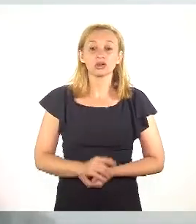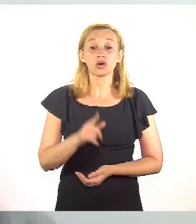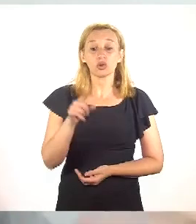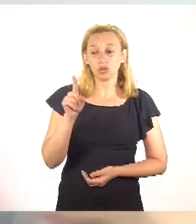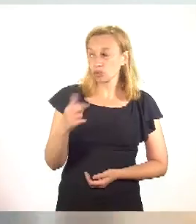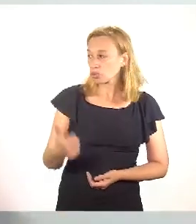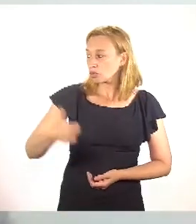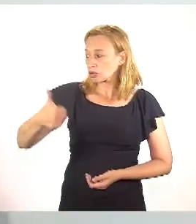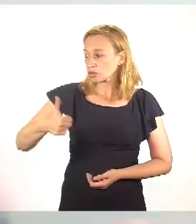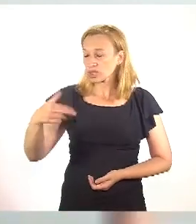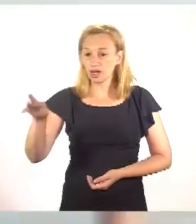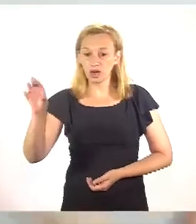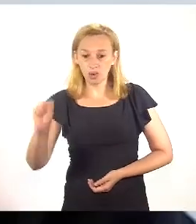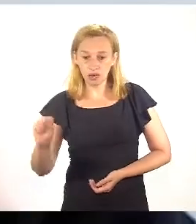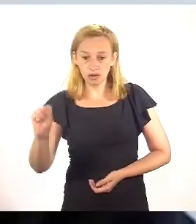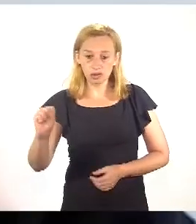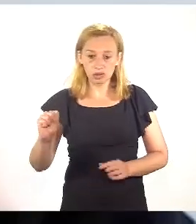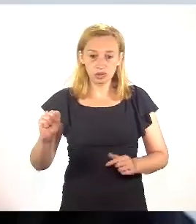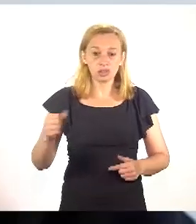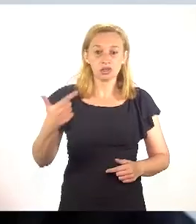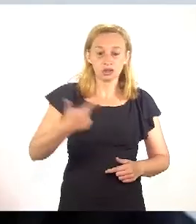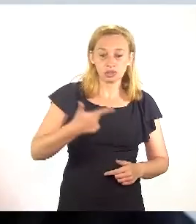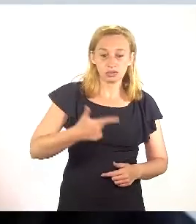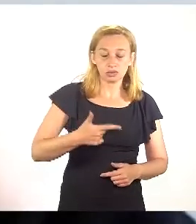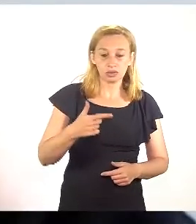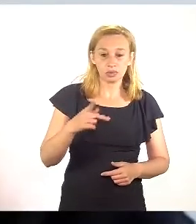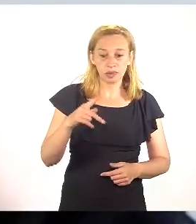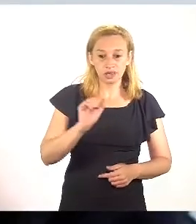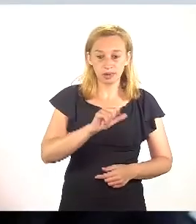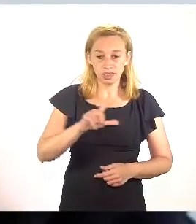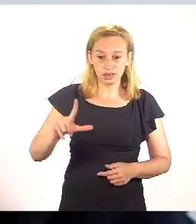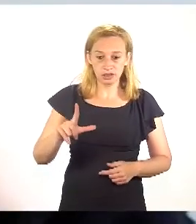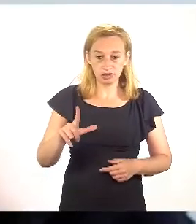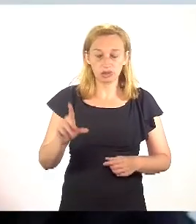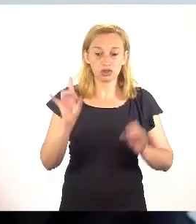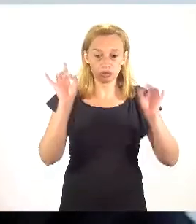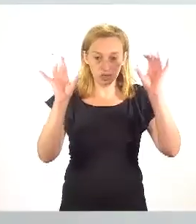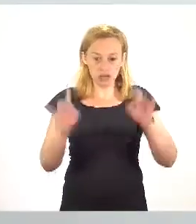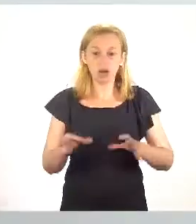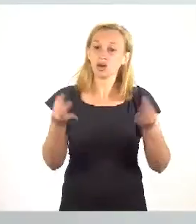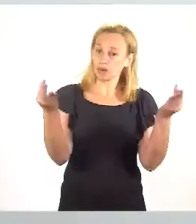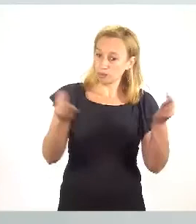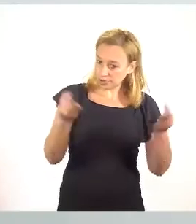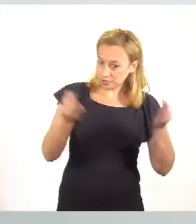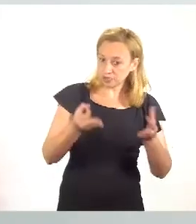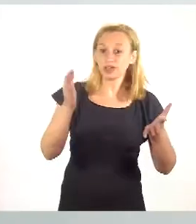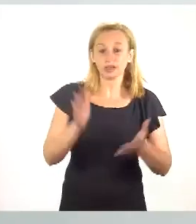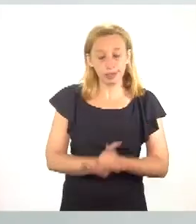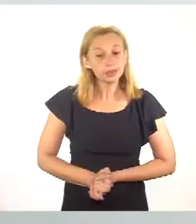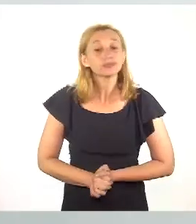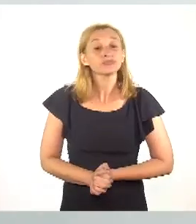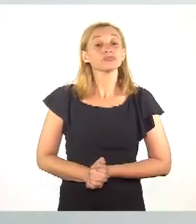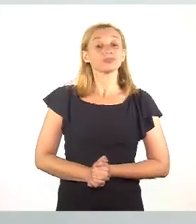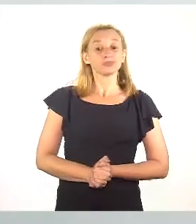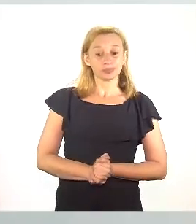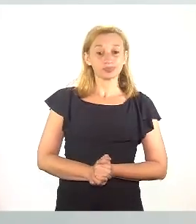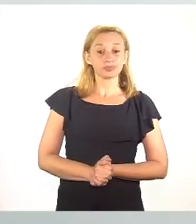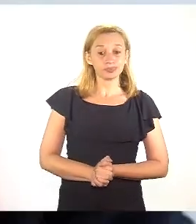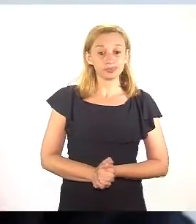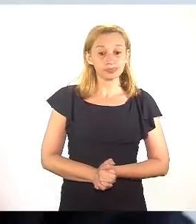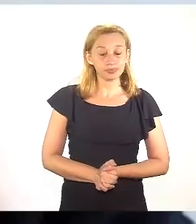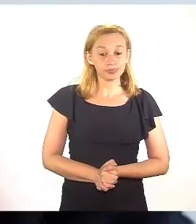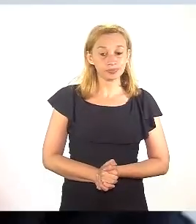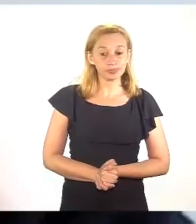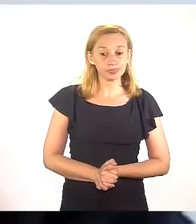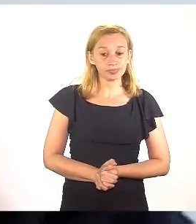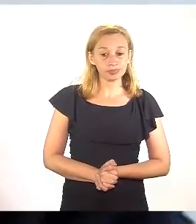um segundo... A participação especial. Perfeitamente. Royalties, participação especial. E Macaé, no caso, ainda